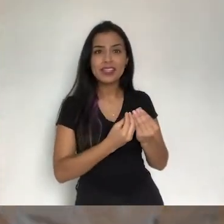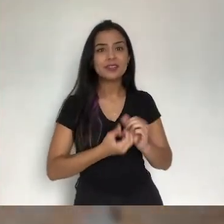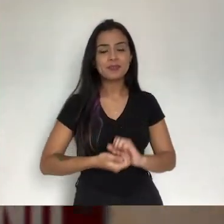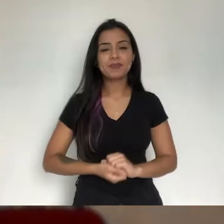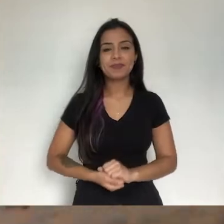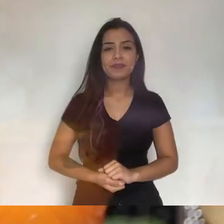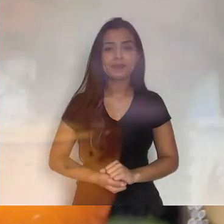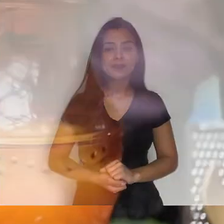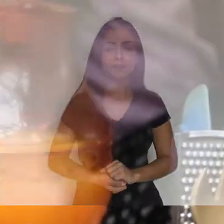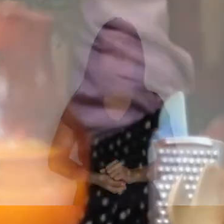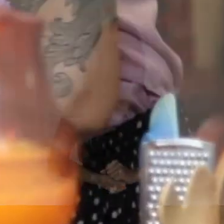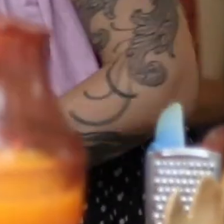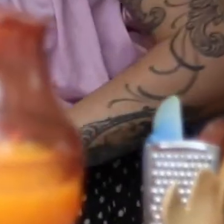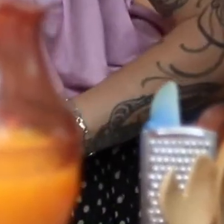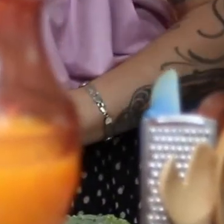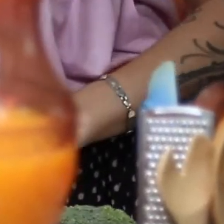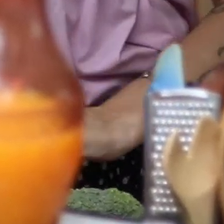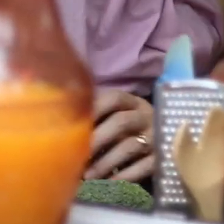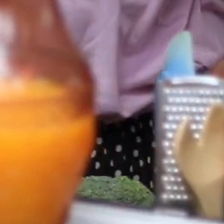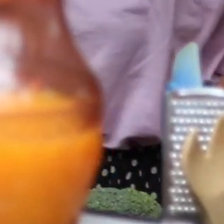os meus pais. Que